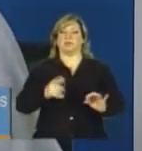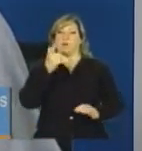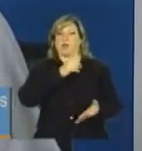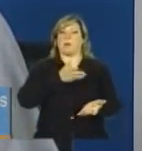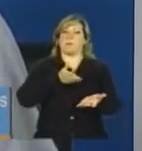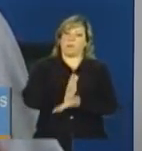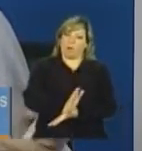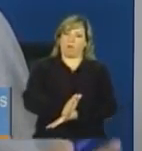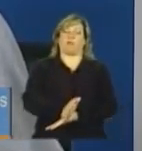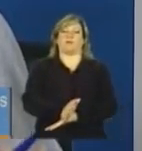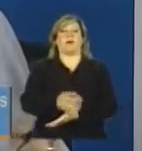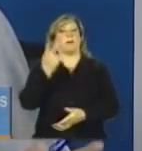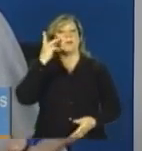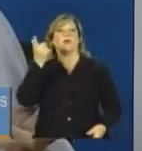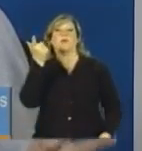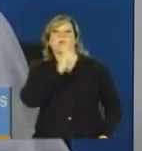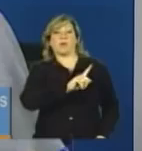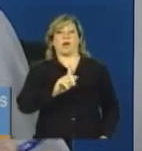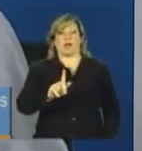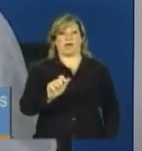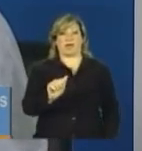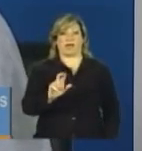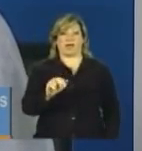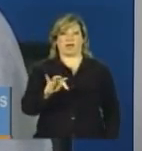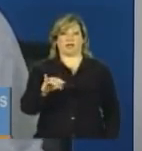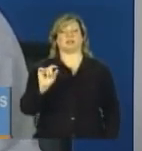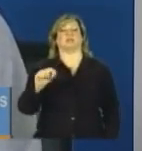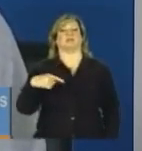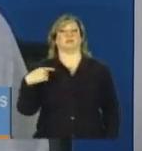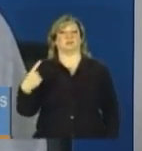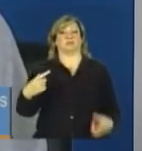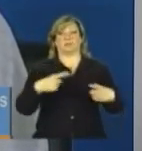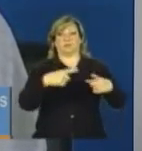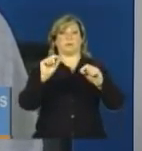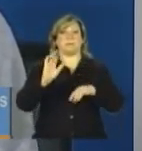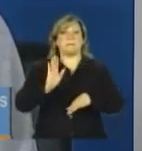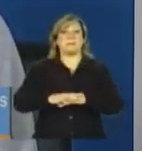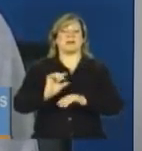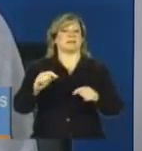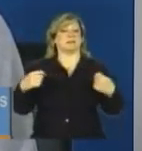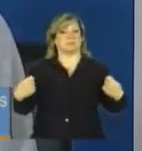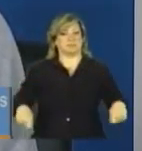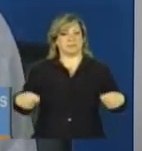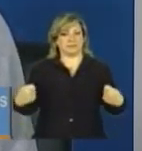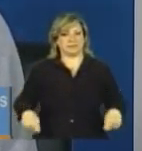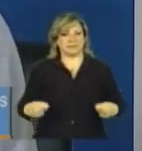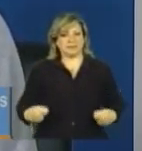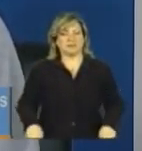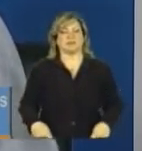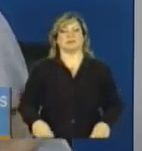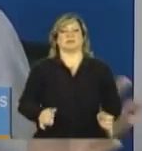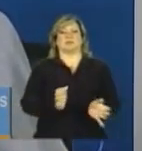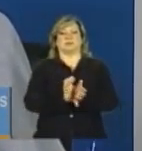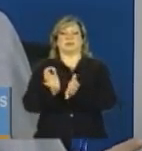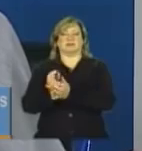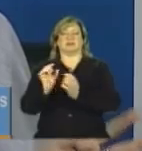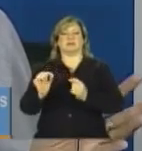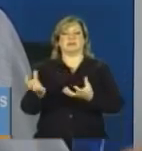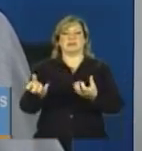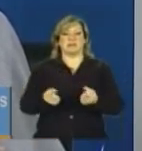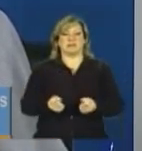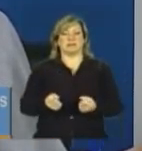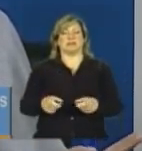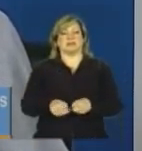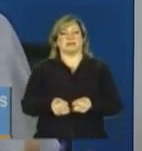aprovados, digamos assim, para garantir que as entidades, que são as mais necessitadas, né, pelo lado da recepção e